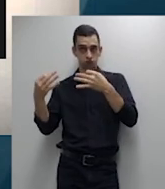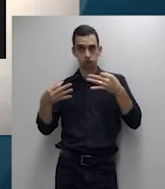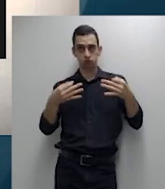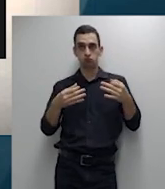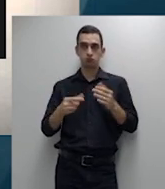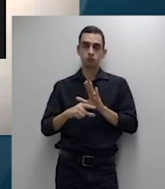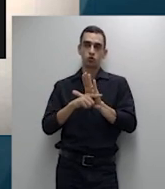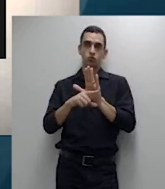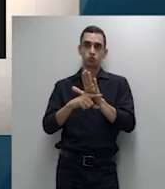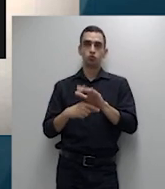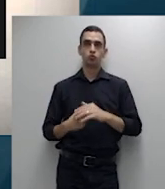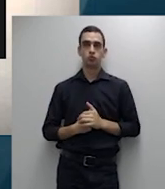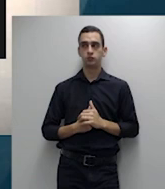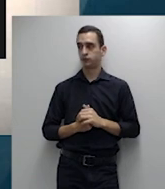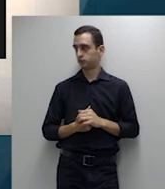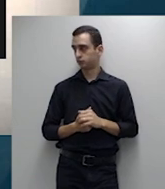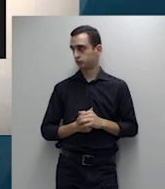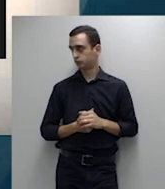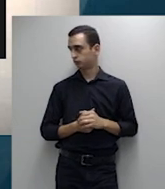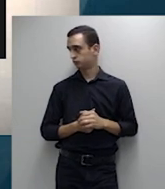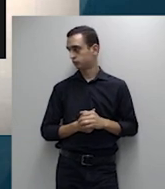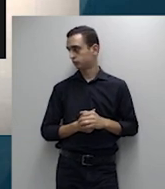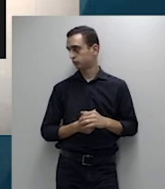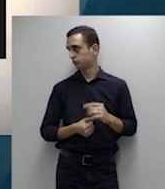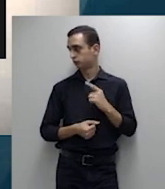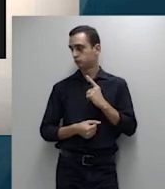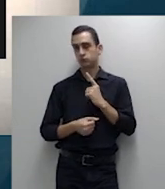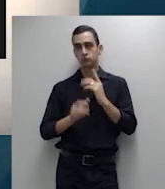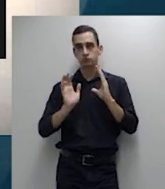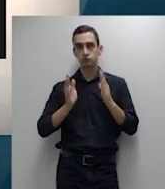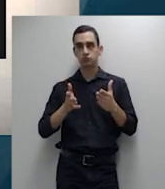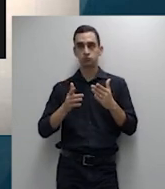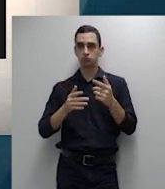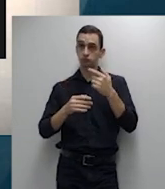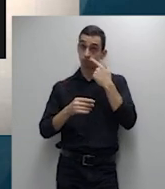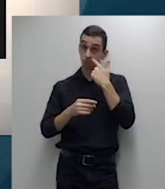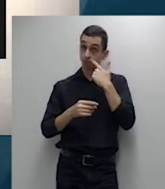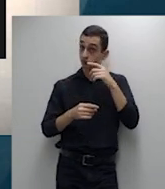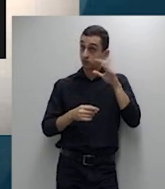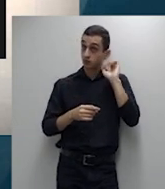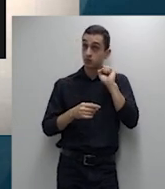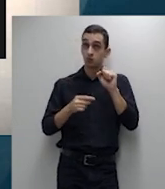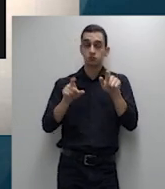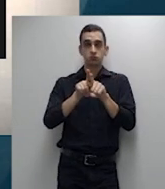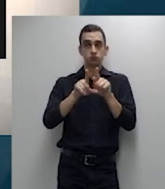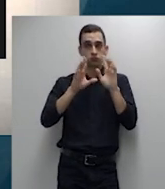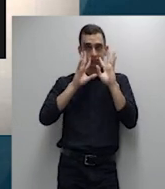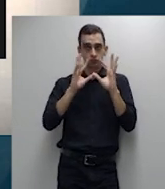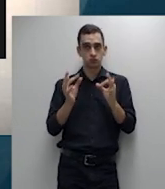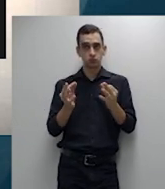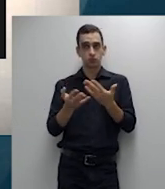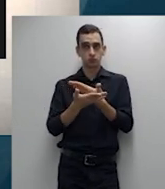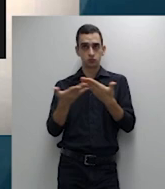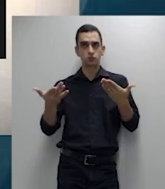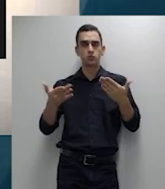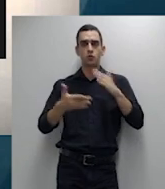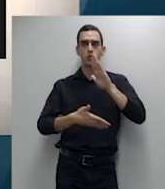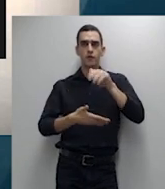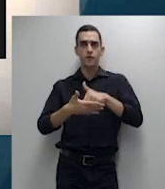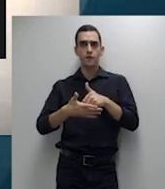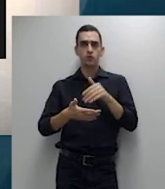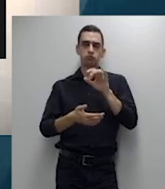eu eu ouvindo atentamente também lendo aqui a manifestação vote né